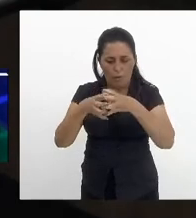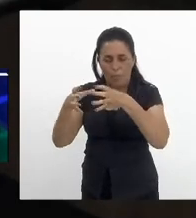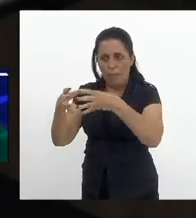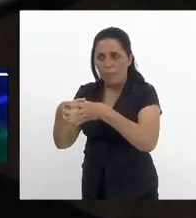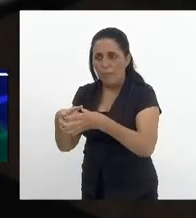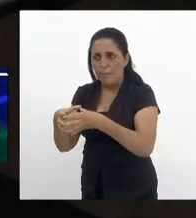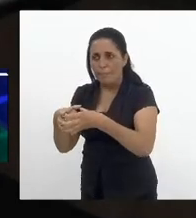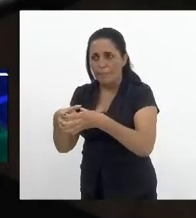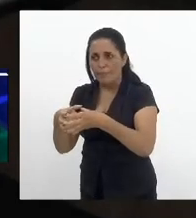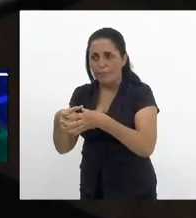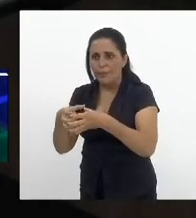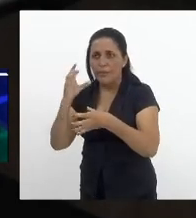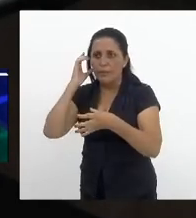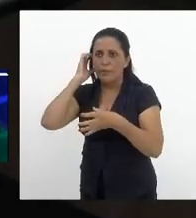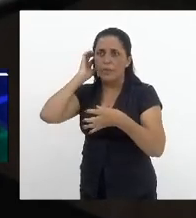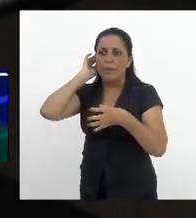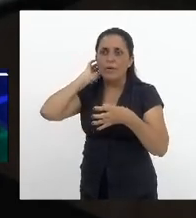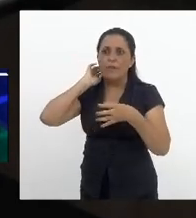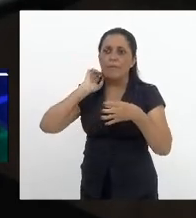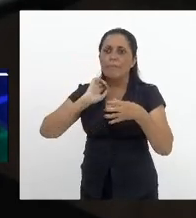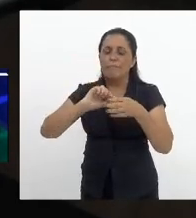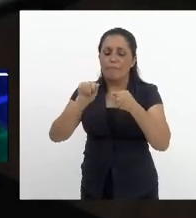também para fazer o trabalho paralelo.